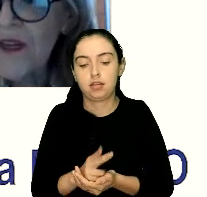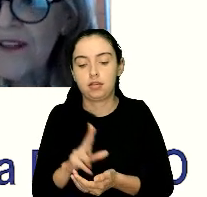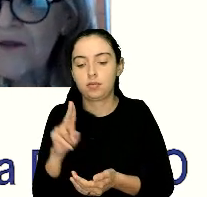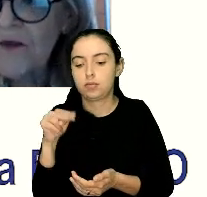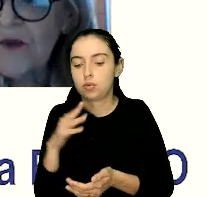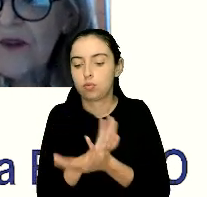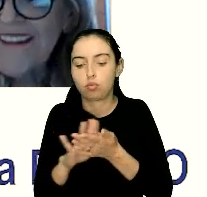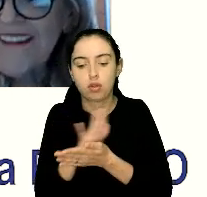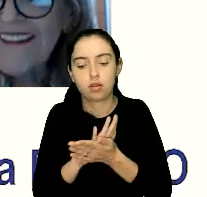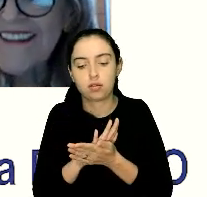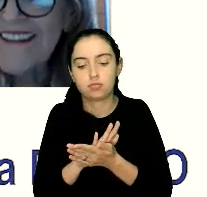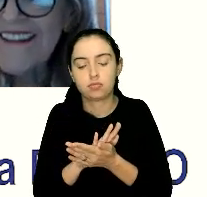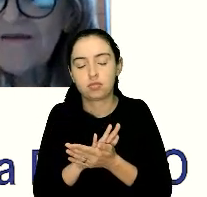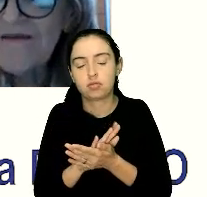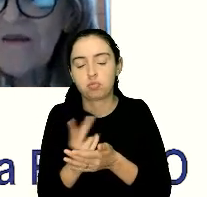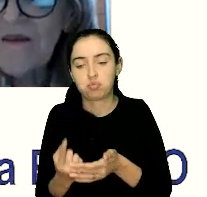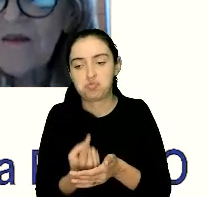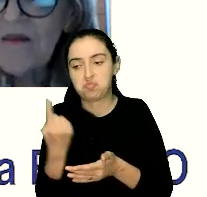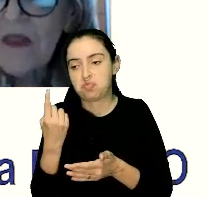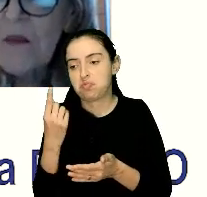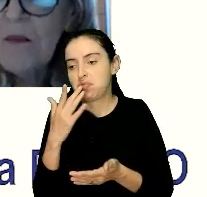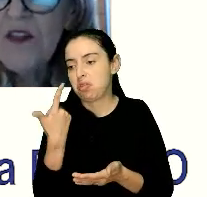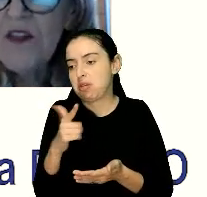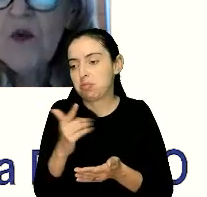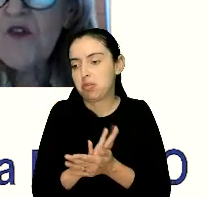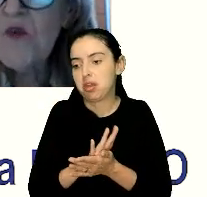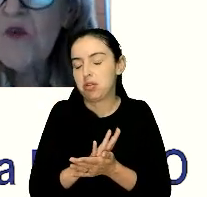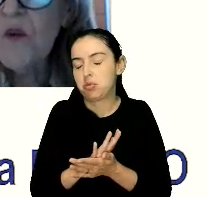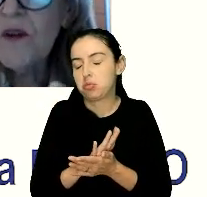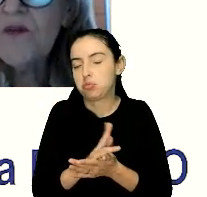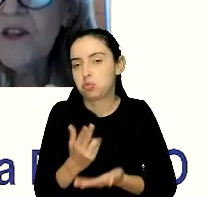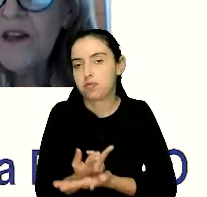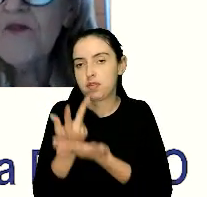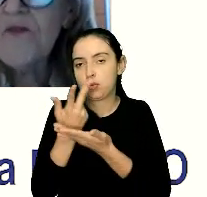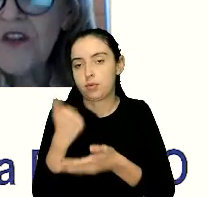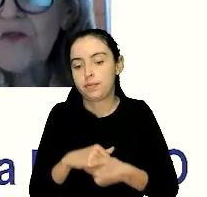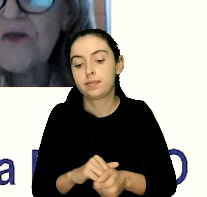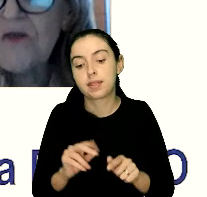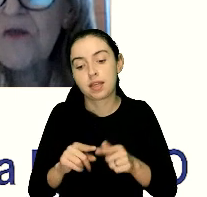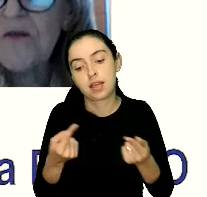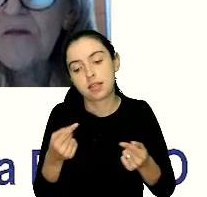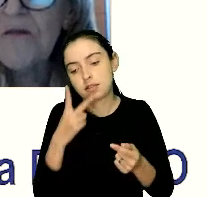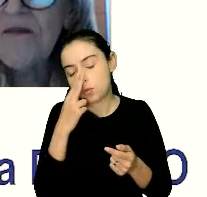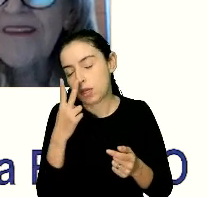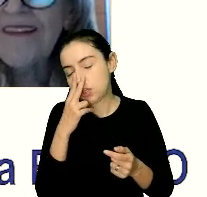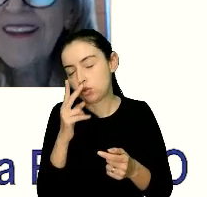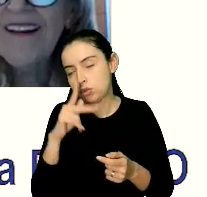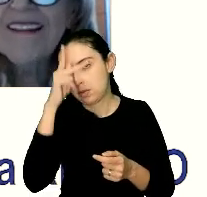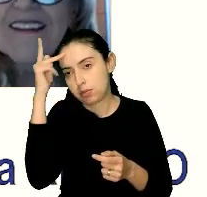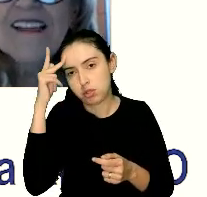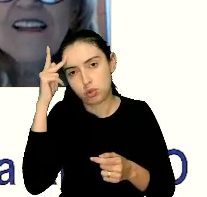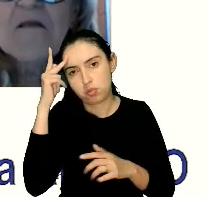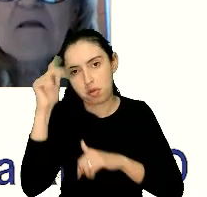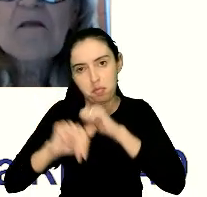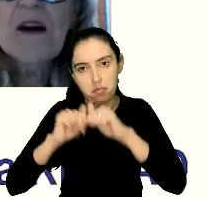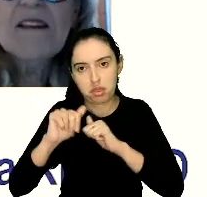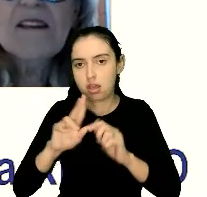tornar obsoleto, né? Mas eu acho que o homem não será substituído, não,